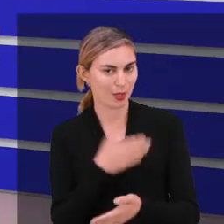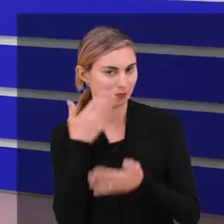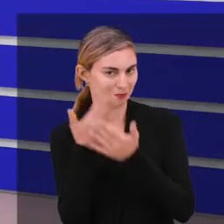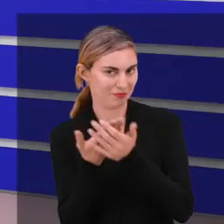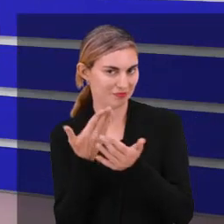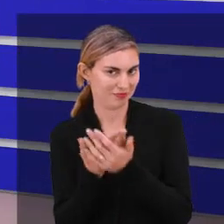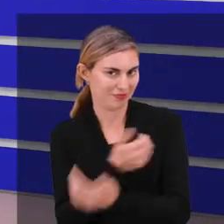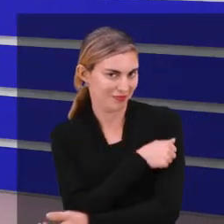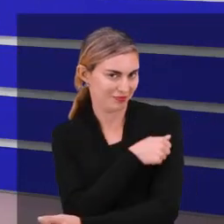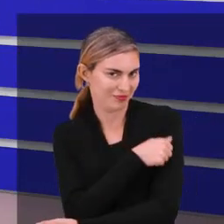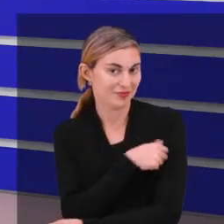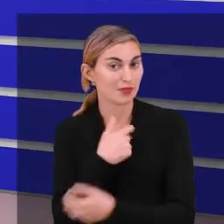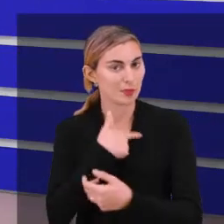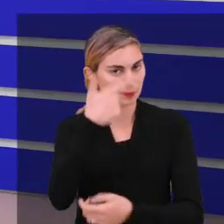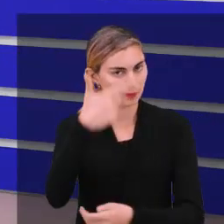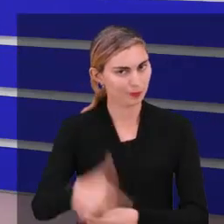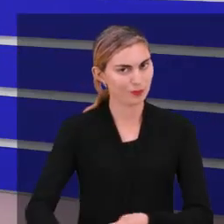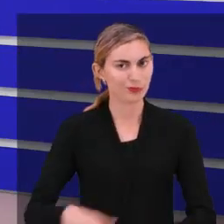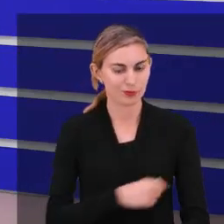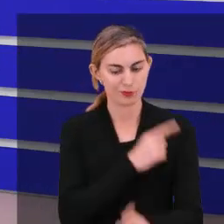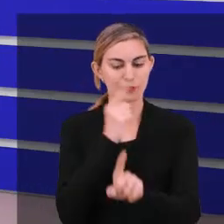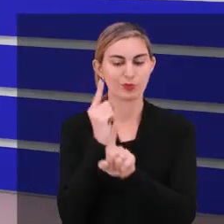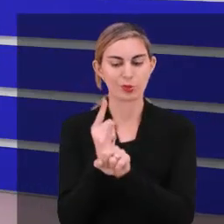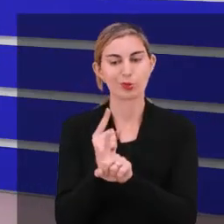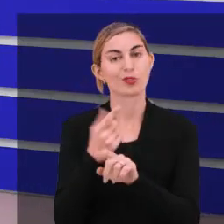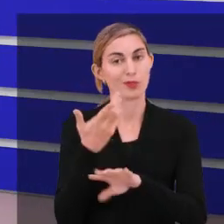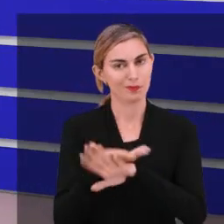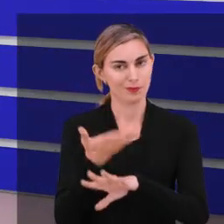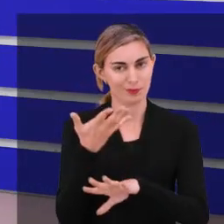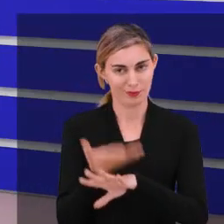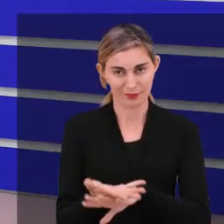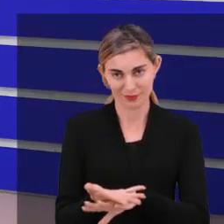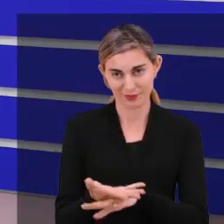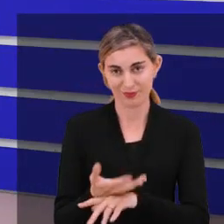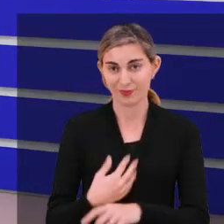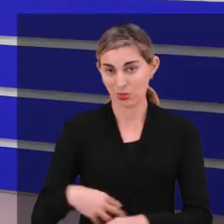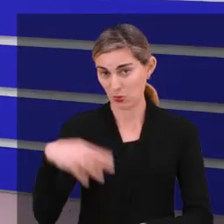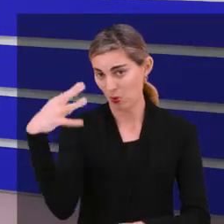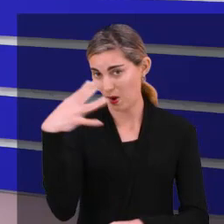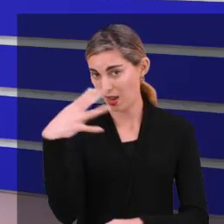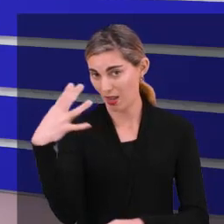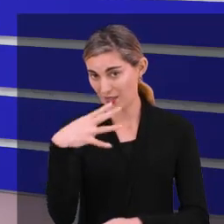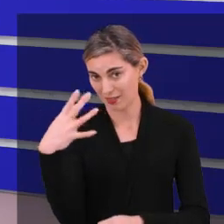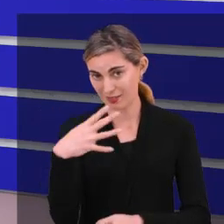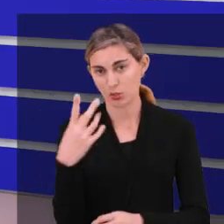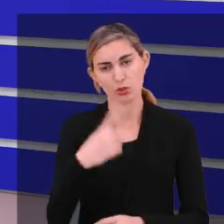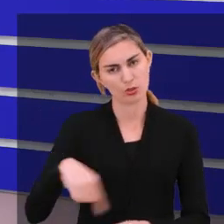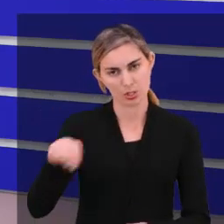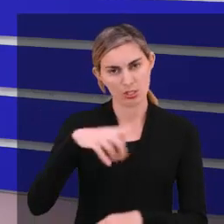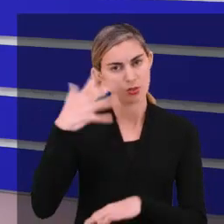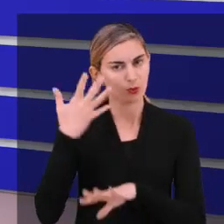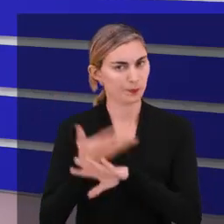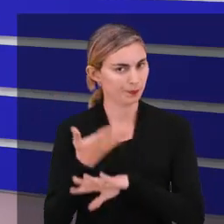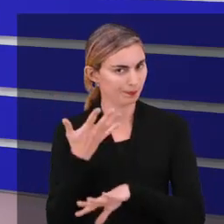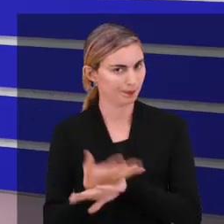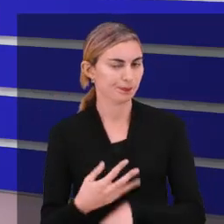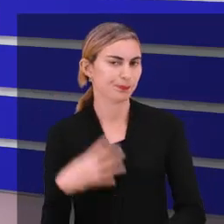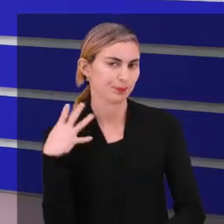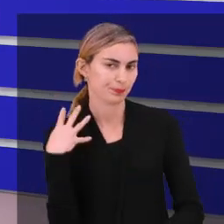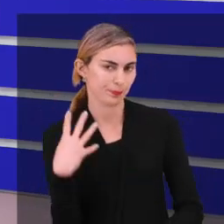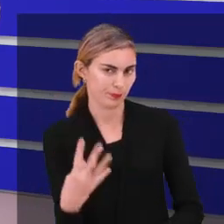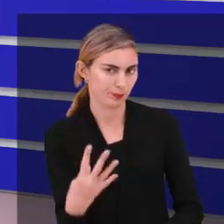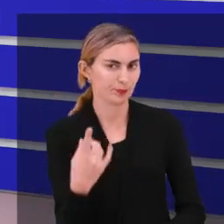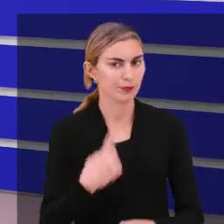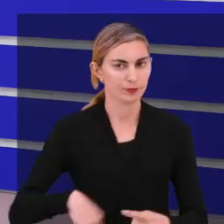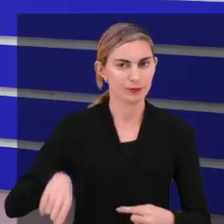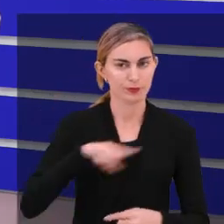Olá, caros estudantes! Mais uma vez estamos nos encontrando nesta competência 4. Nesta competência